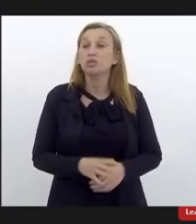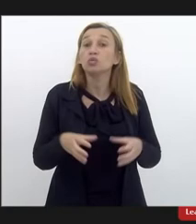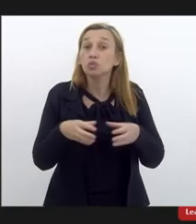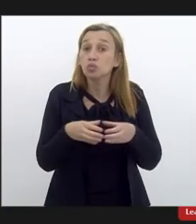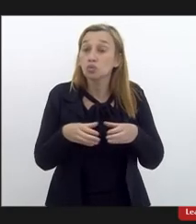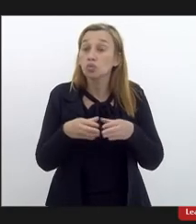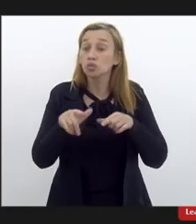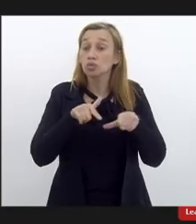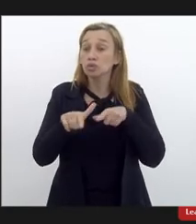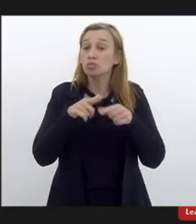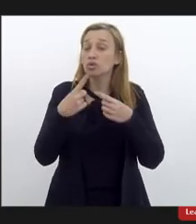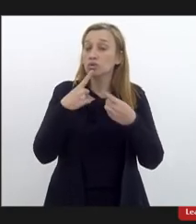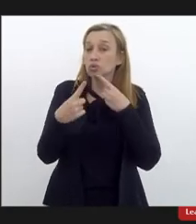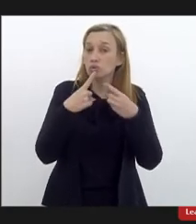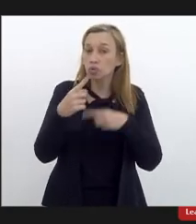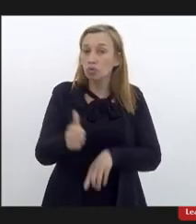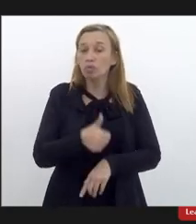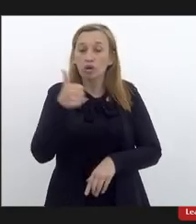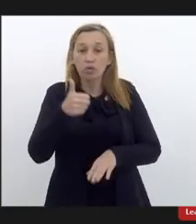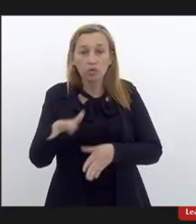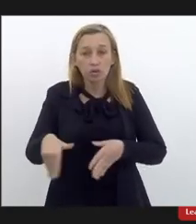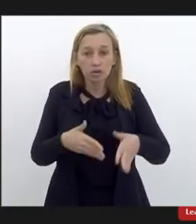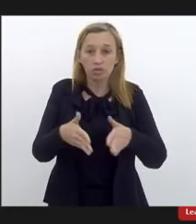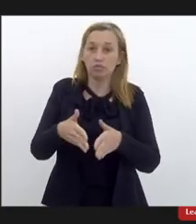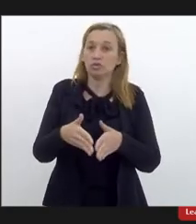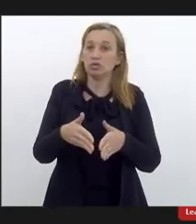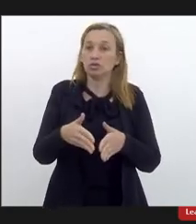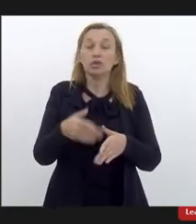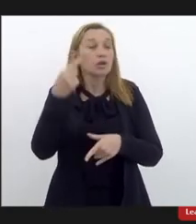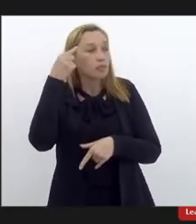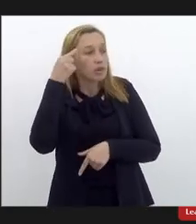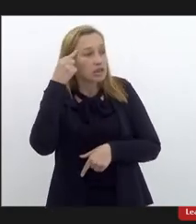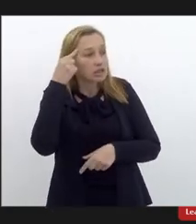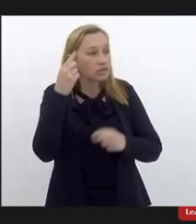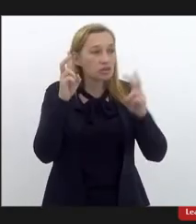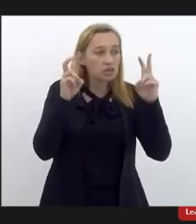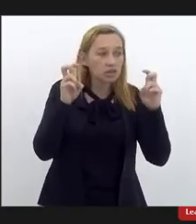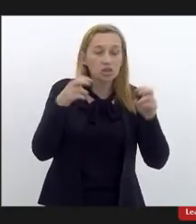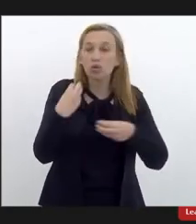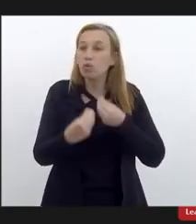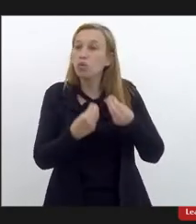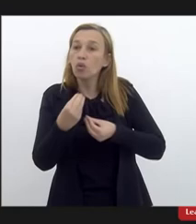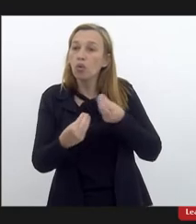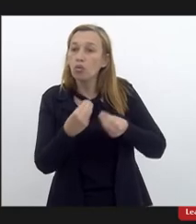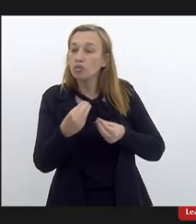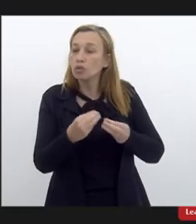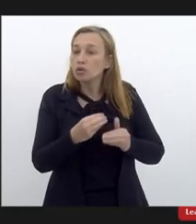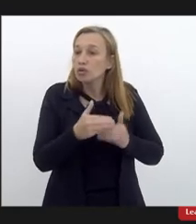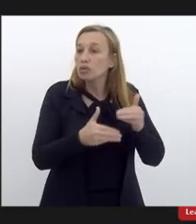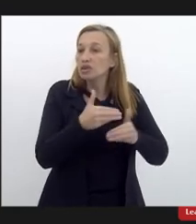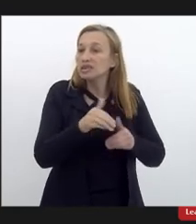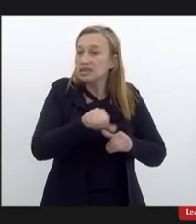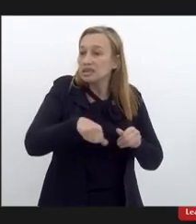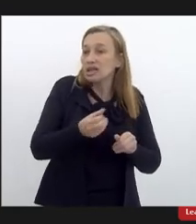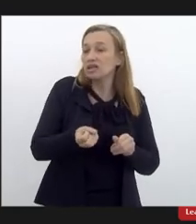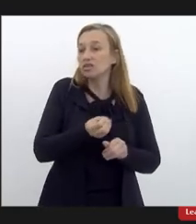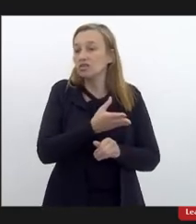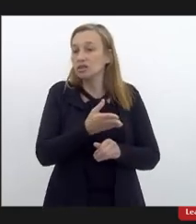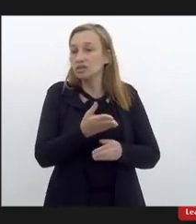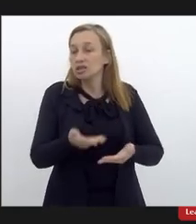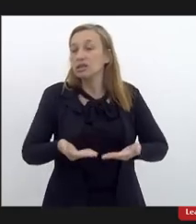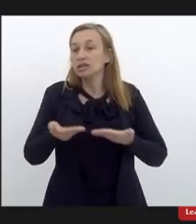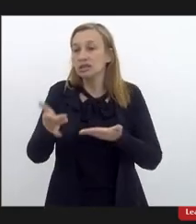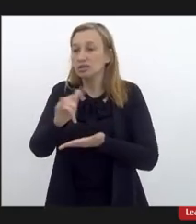de trabalho para debater um melhor caminho de a gente pensar essa questão de como se dá o processo de renovação e entrega